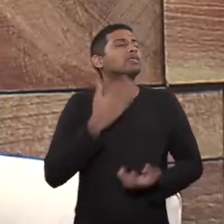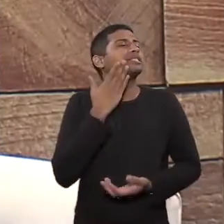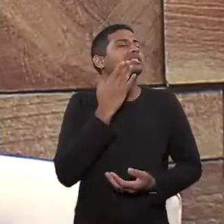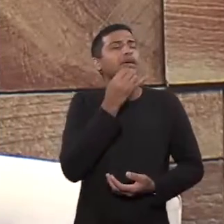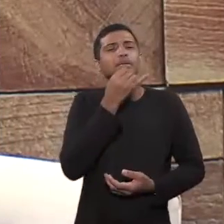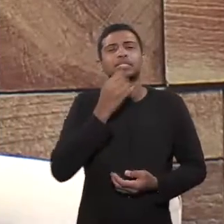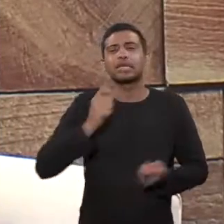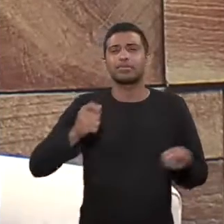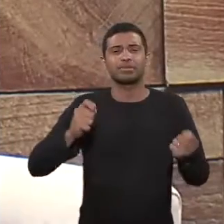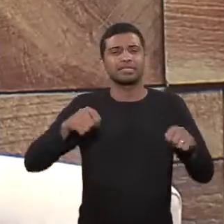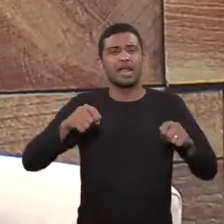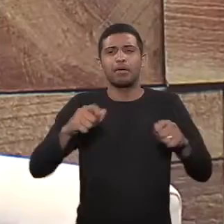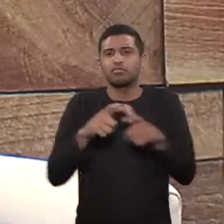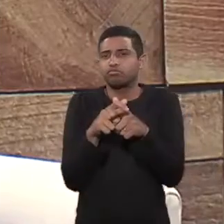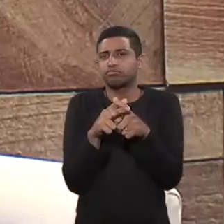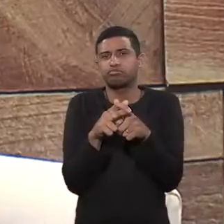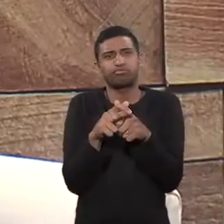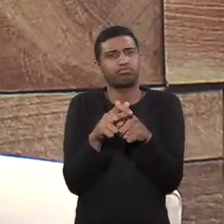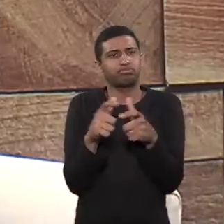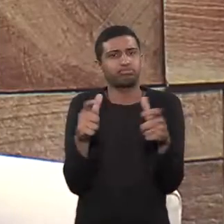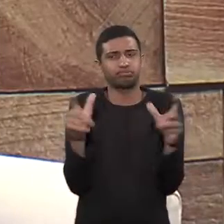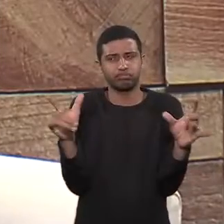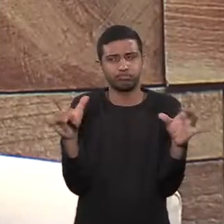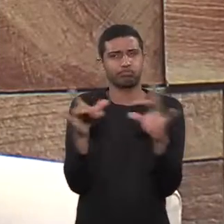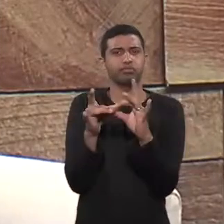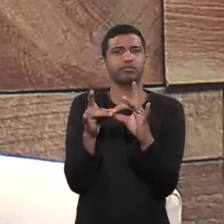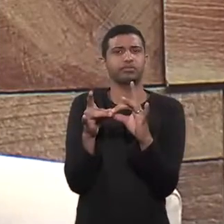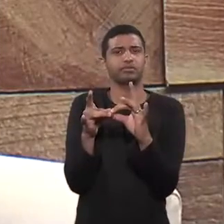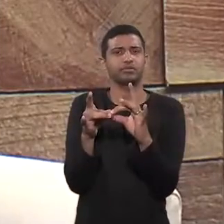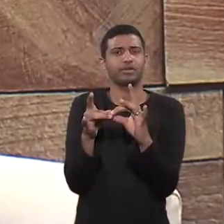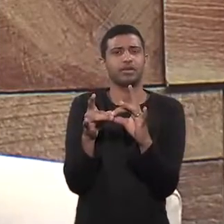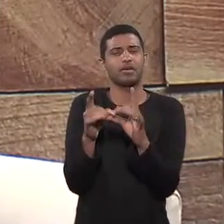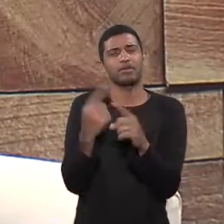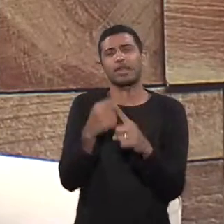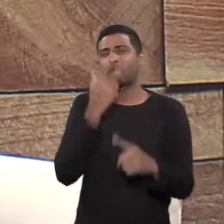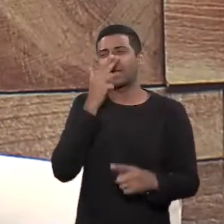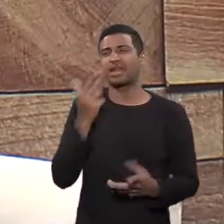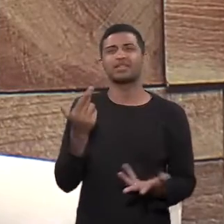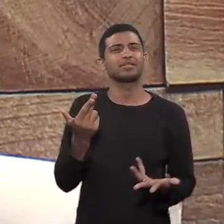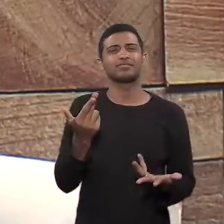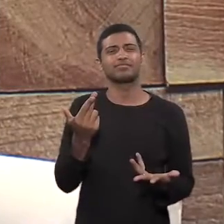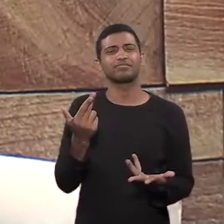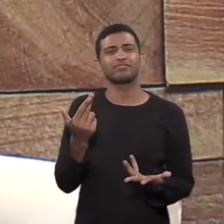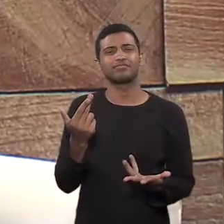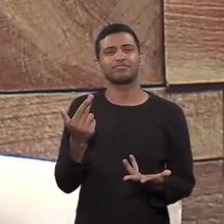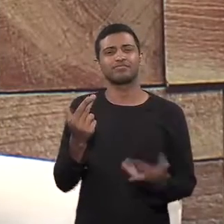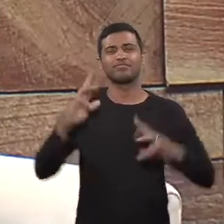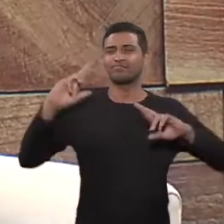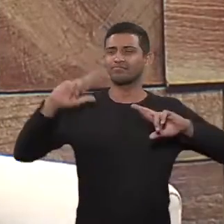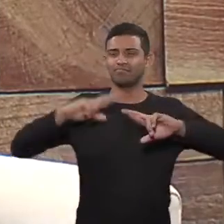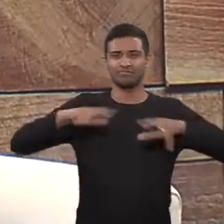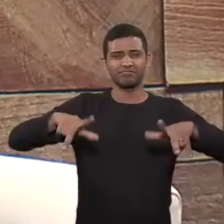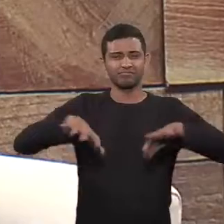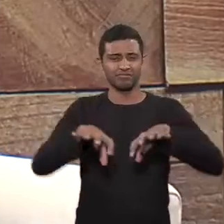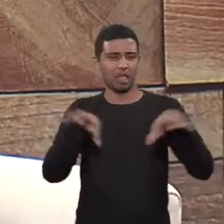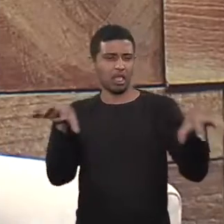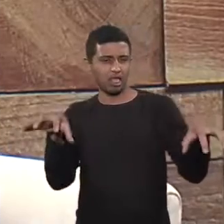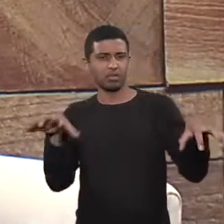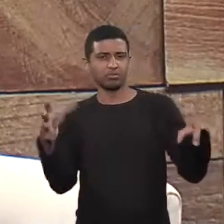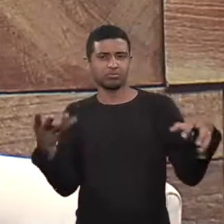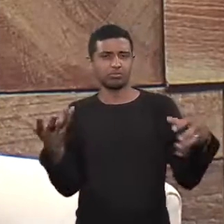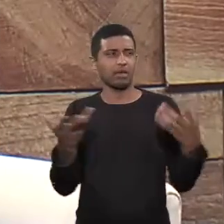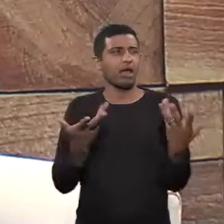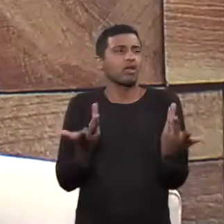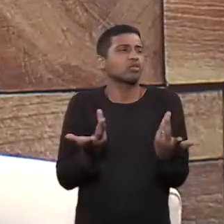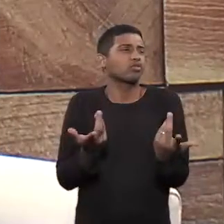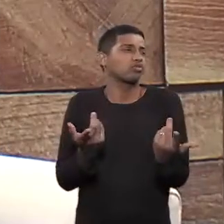remir essa distância, para a gente aproximar mais uma coisa que ficou tida como elitista e, na